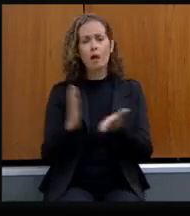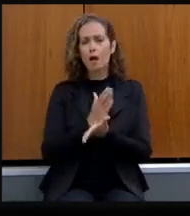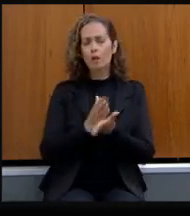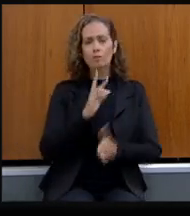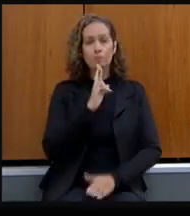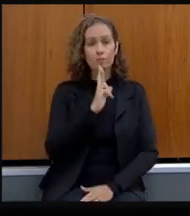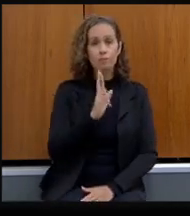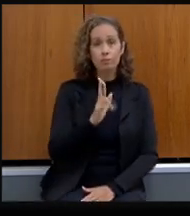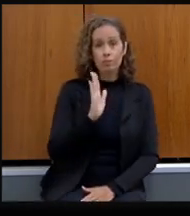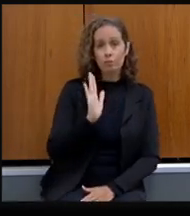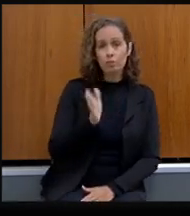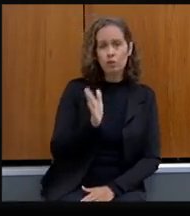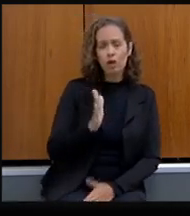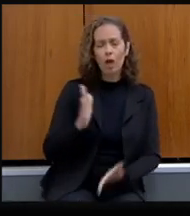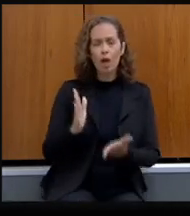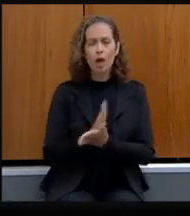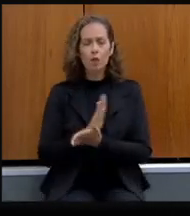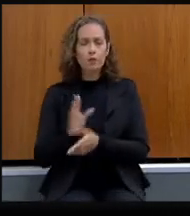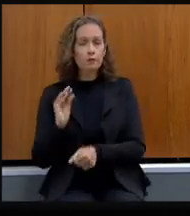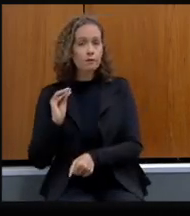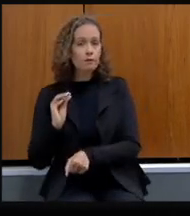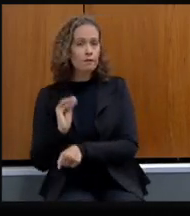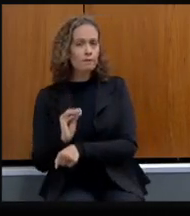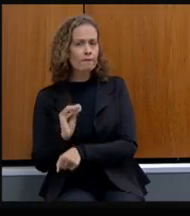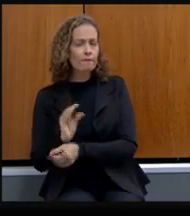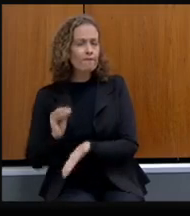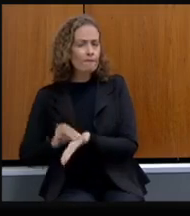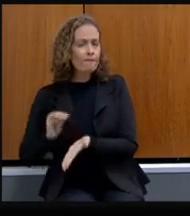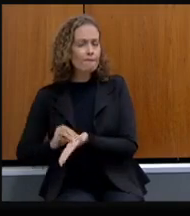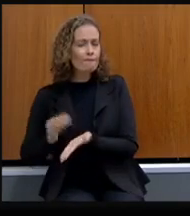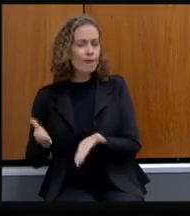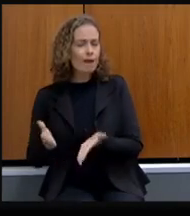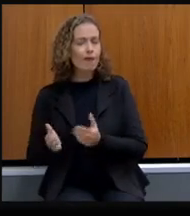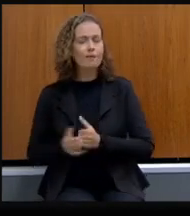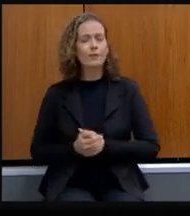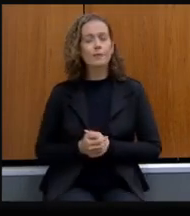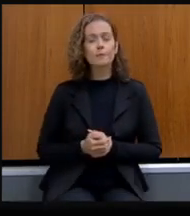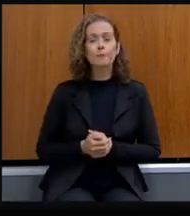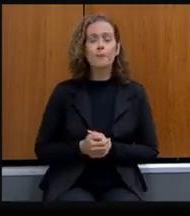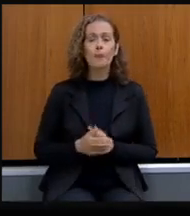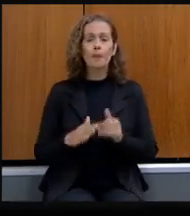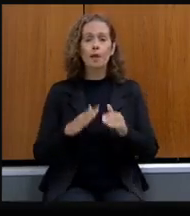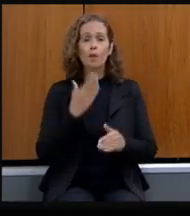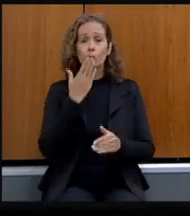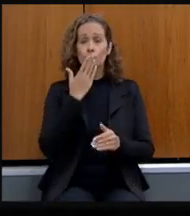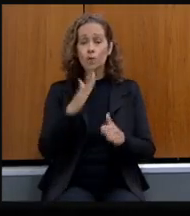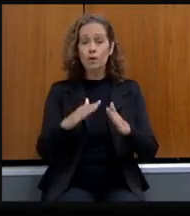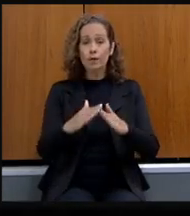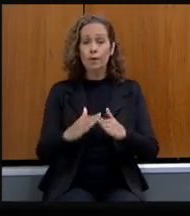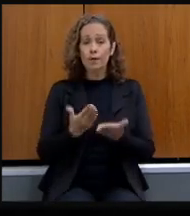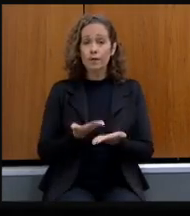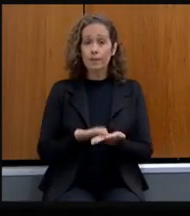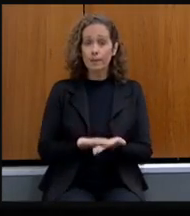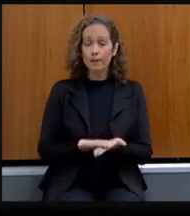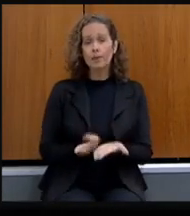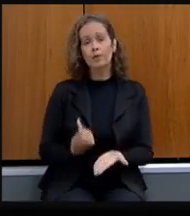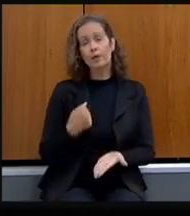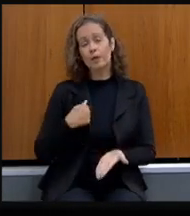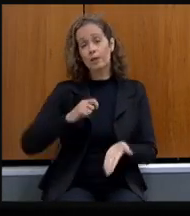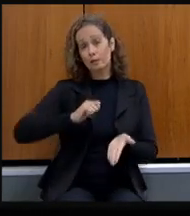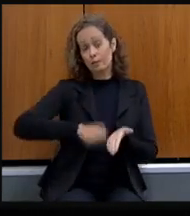alguns parcialmente o outro serão objeto de requerimento assim como o requerimento que eu sou mundo